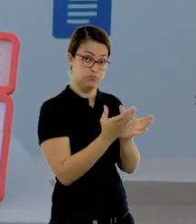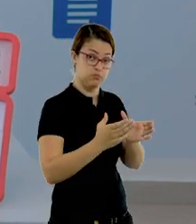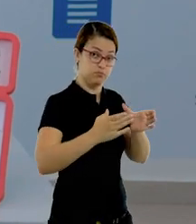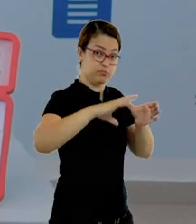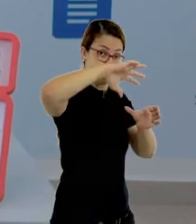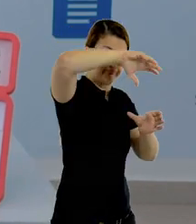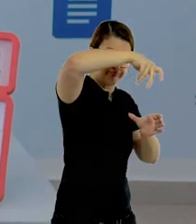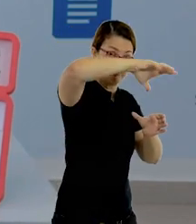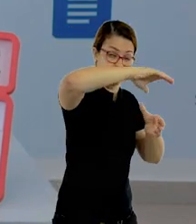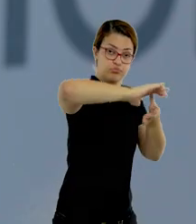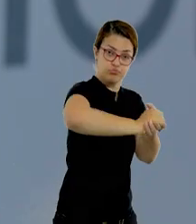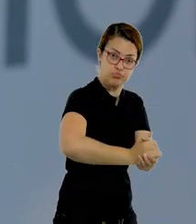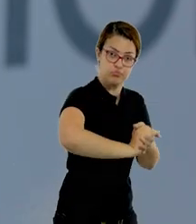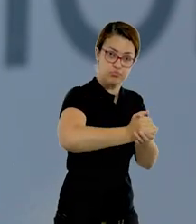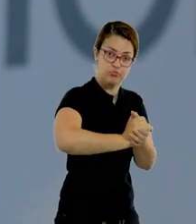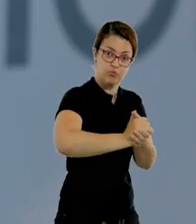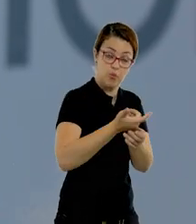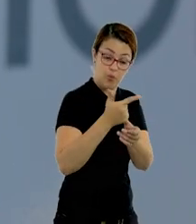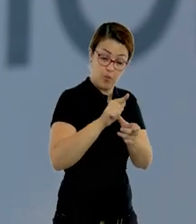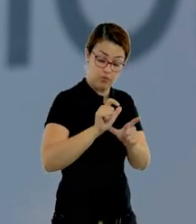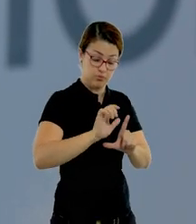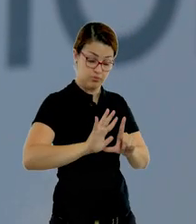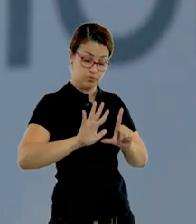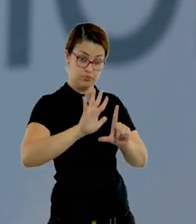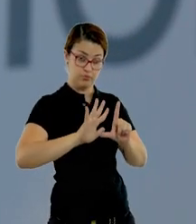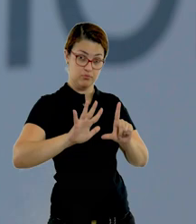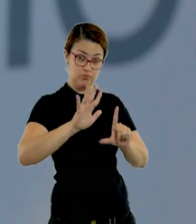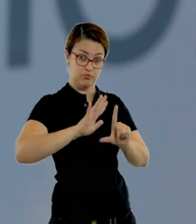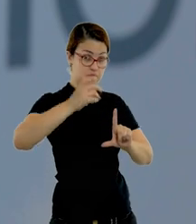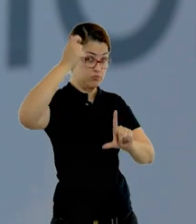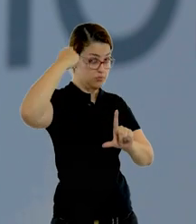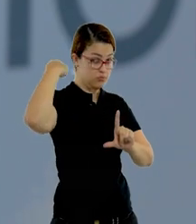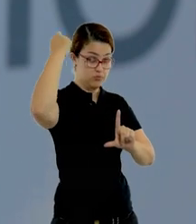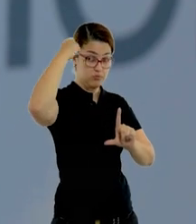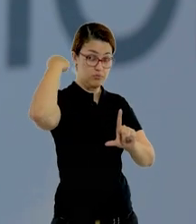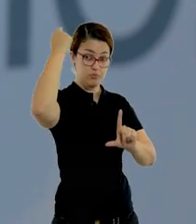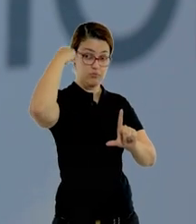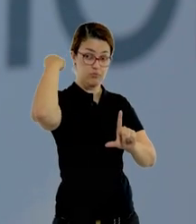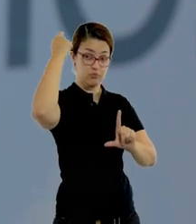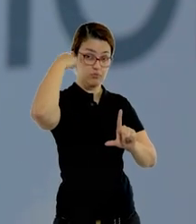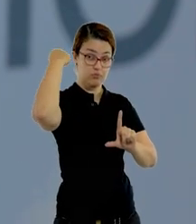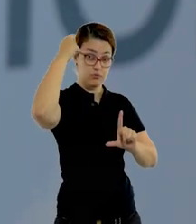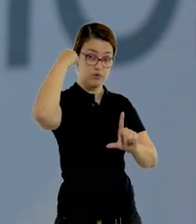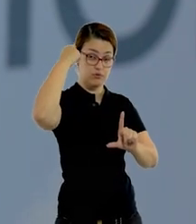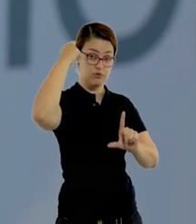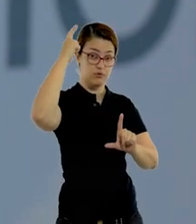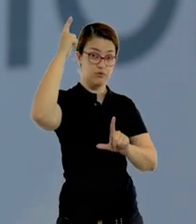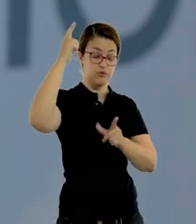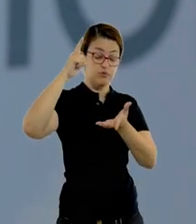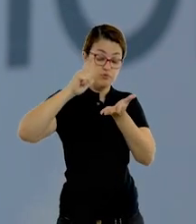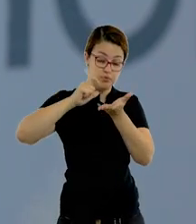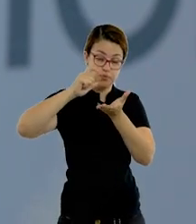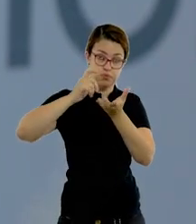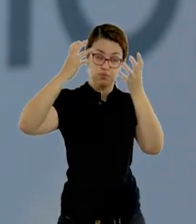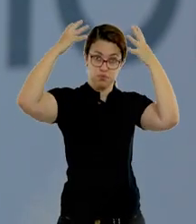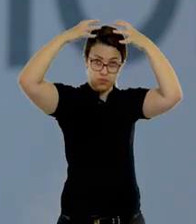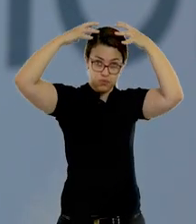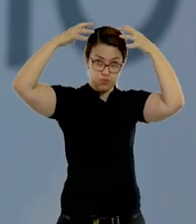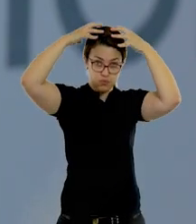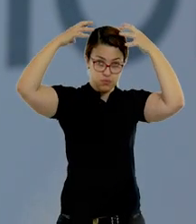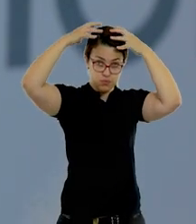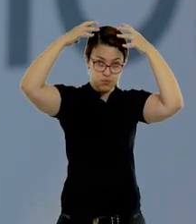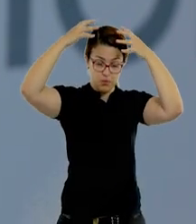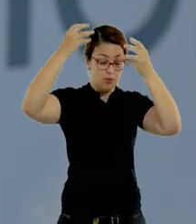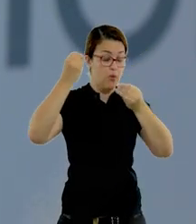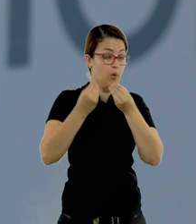pia. A próxima imagem, embaixo, um pente com shampoo, ou seja, lavar